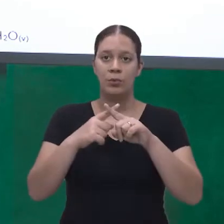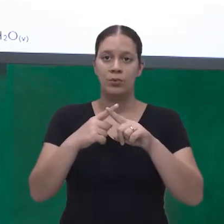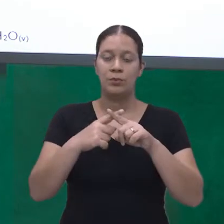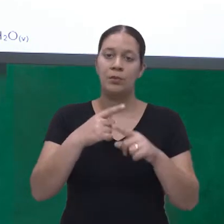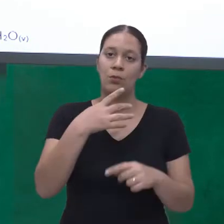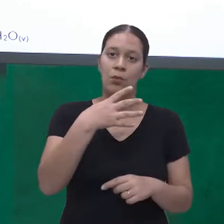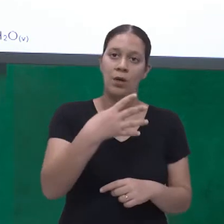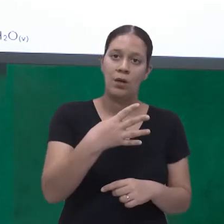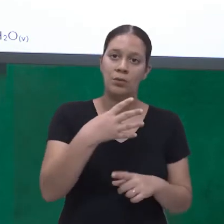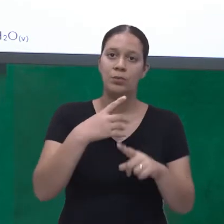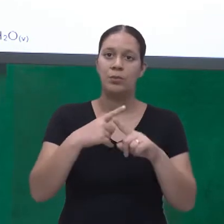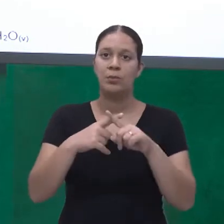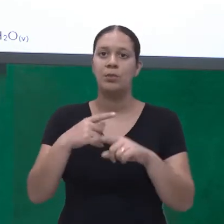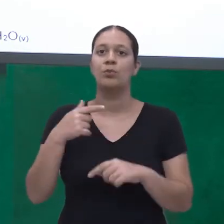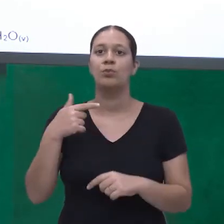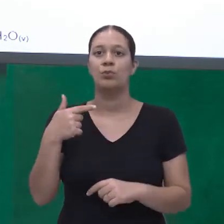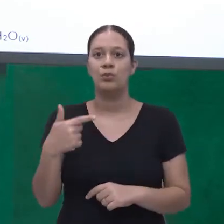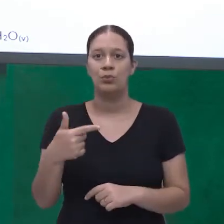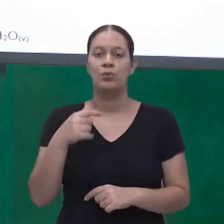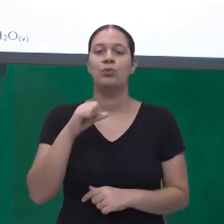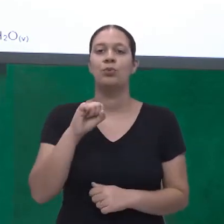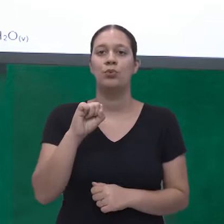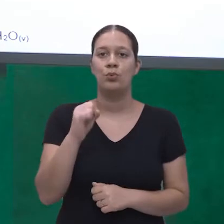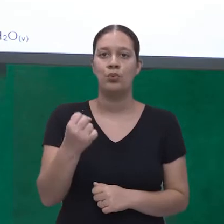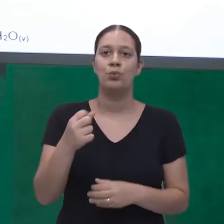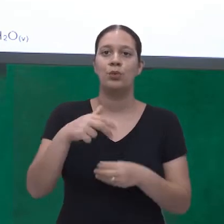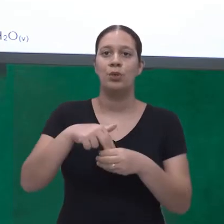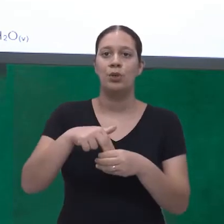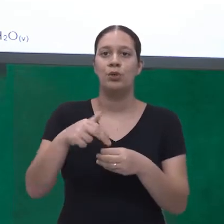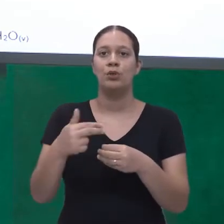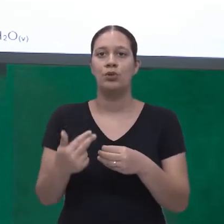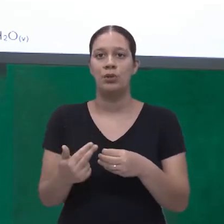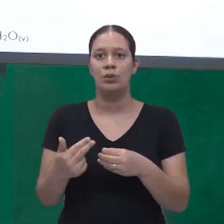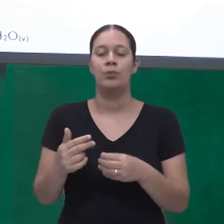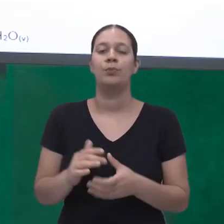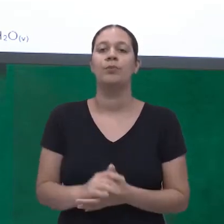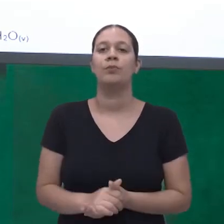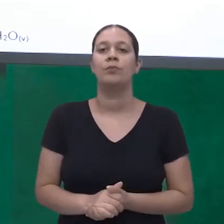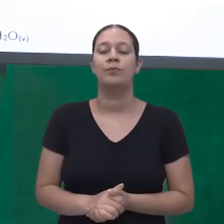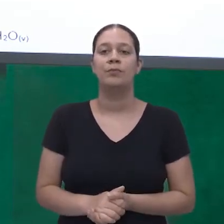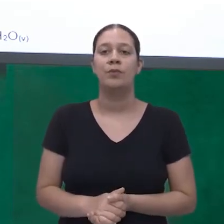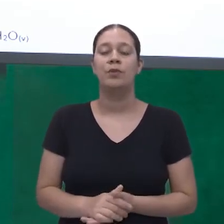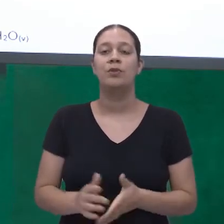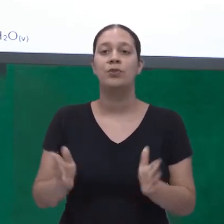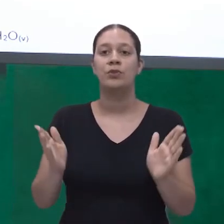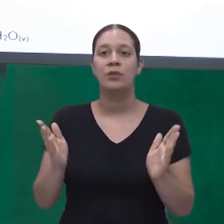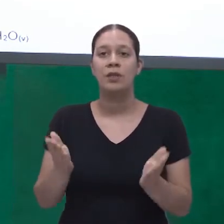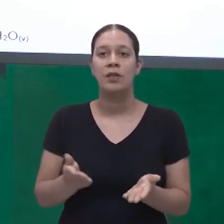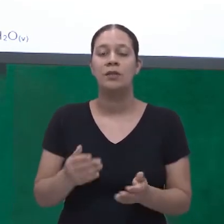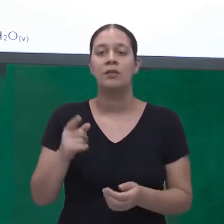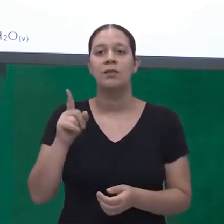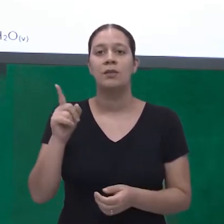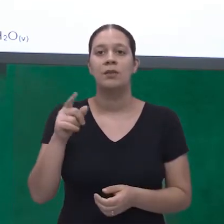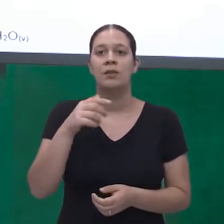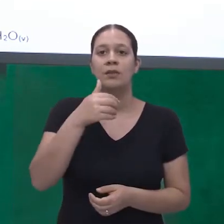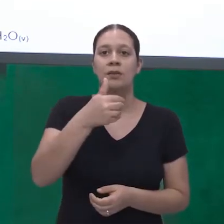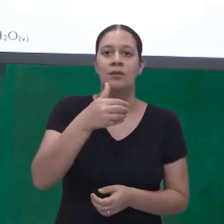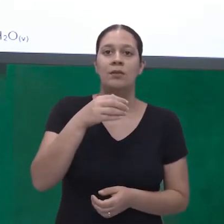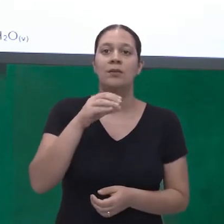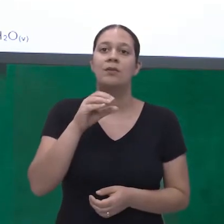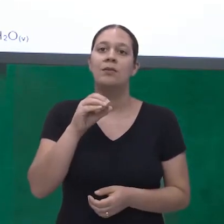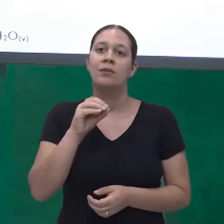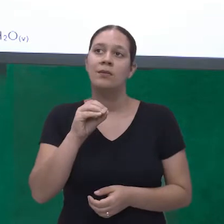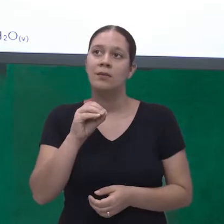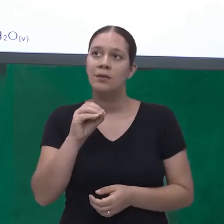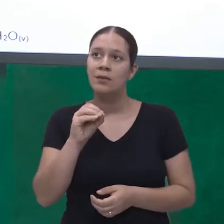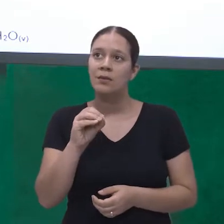por 2, também ficam 8 hidrogênios. Já aqui, nós temos 10 oxigênios,